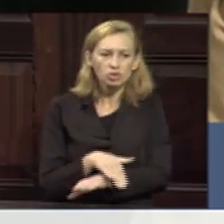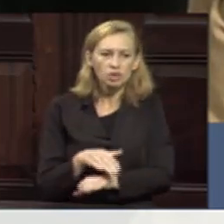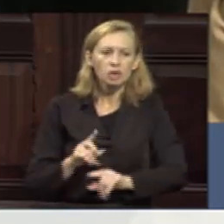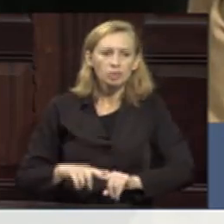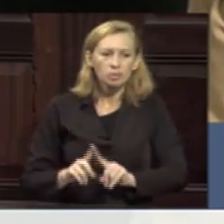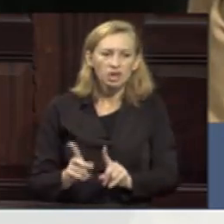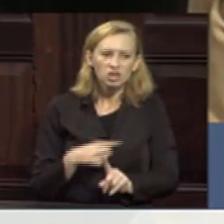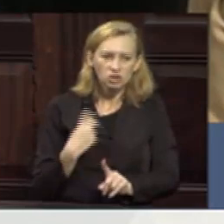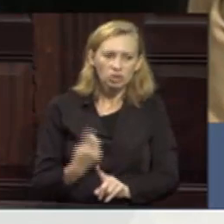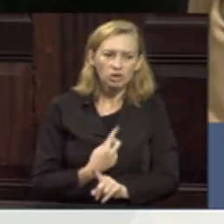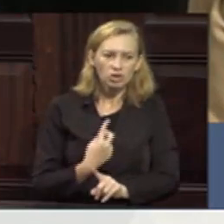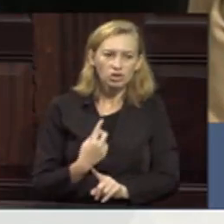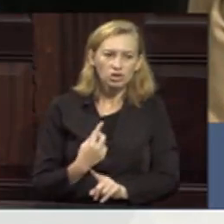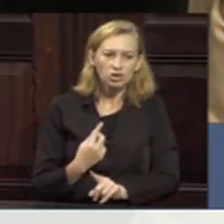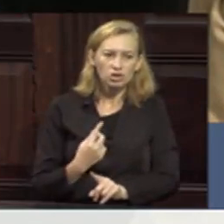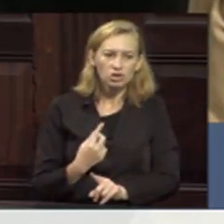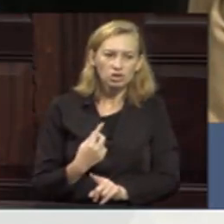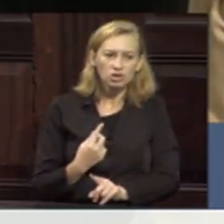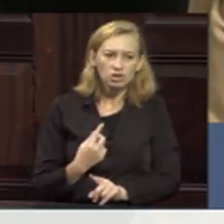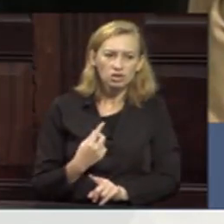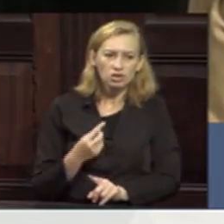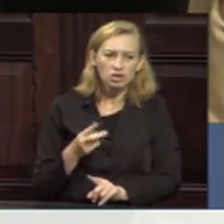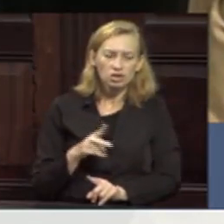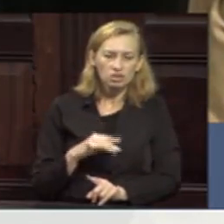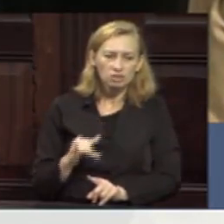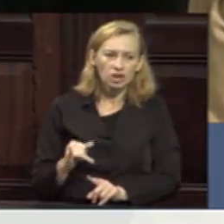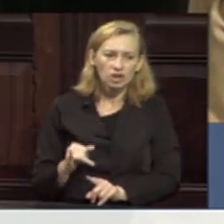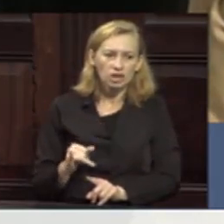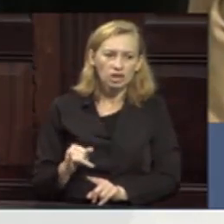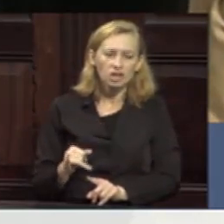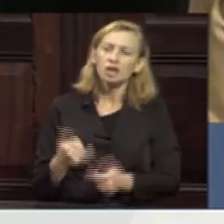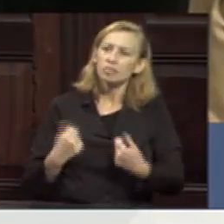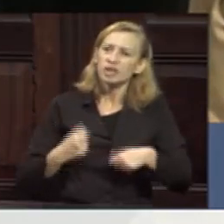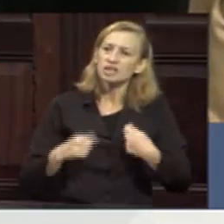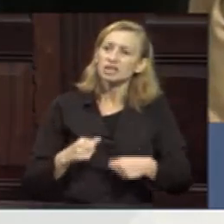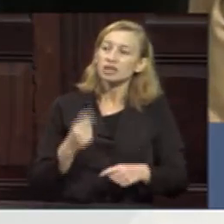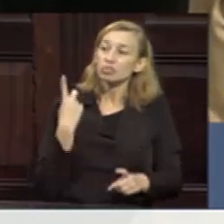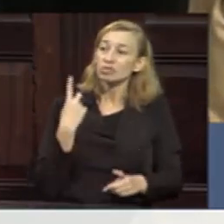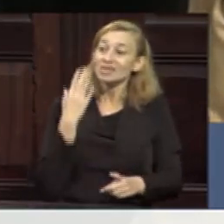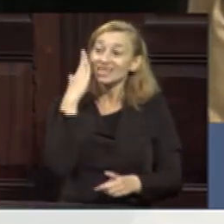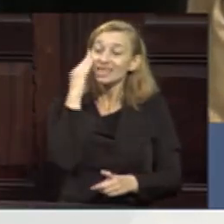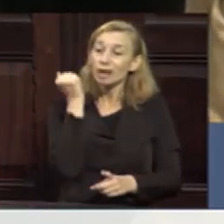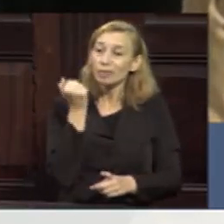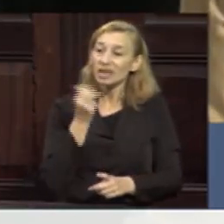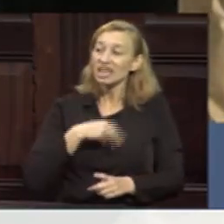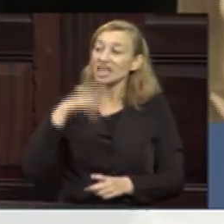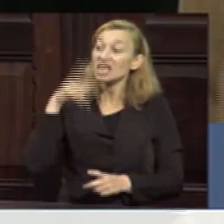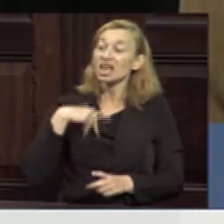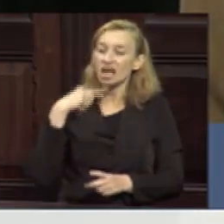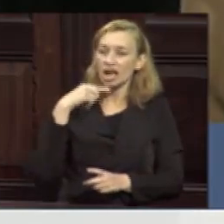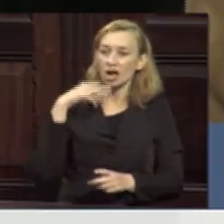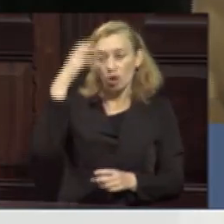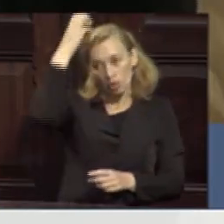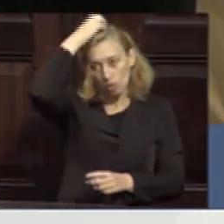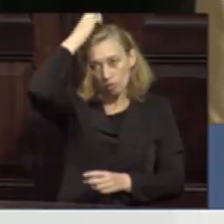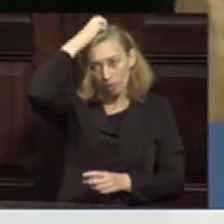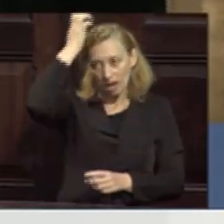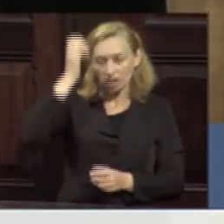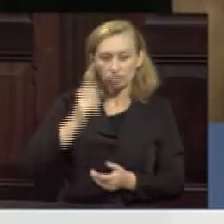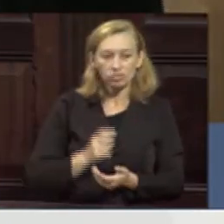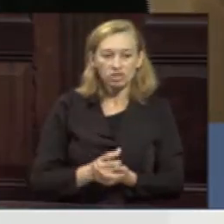vamos ter parceiros para descobrir, porque tem comando alto e